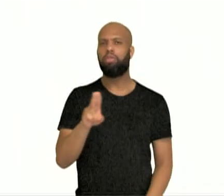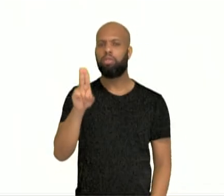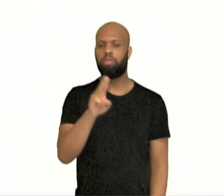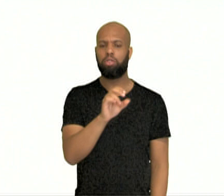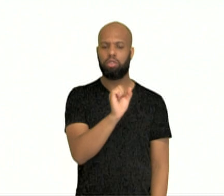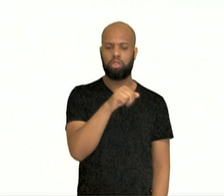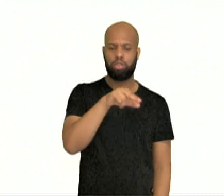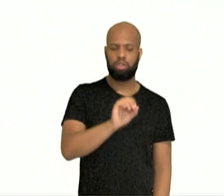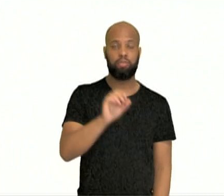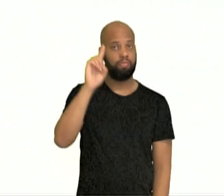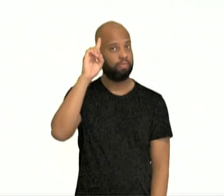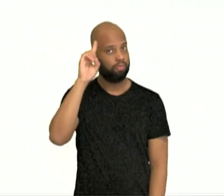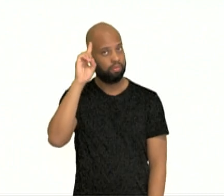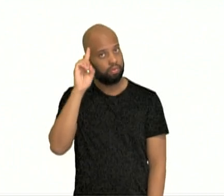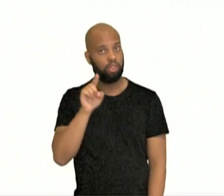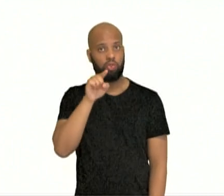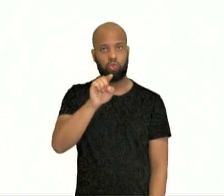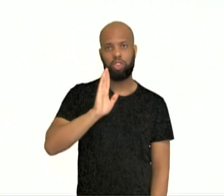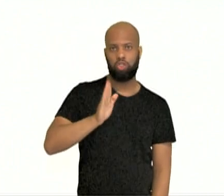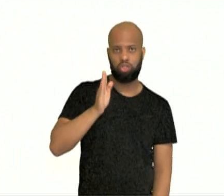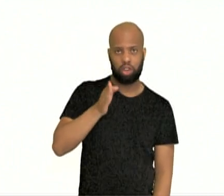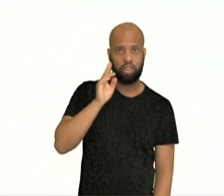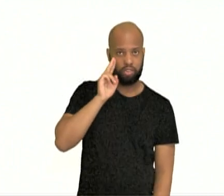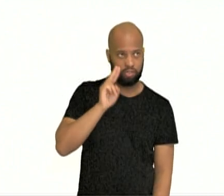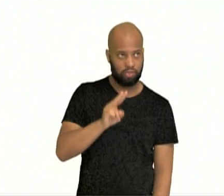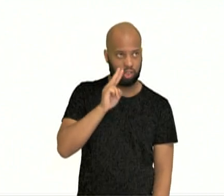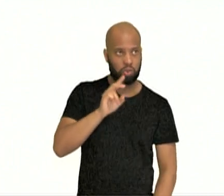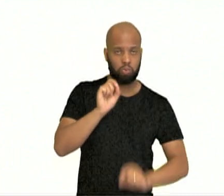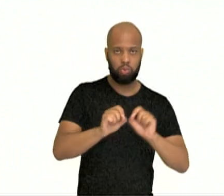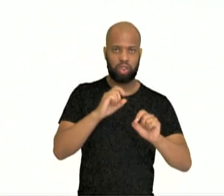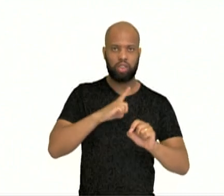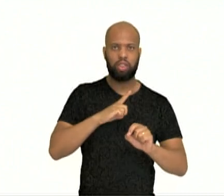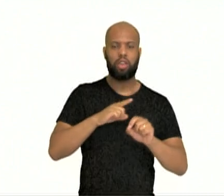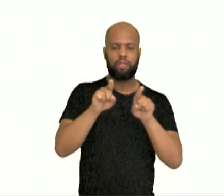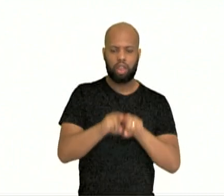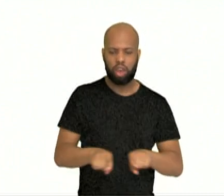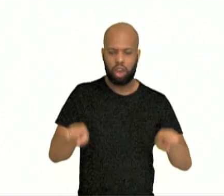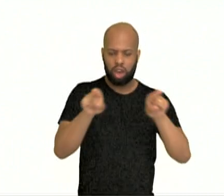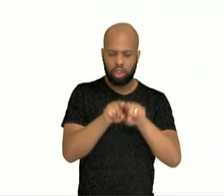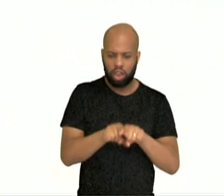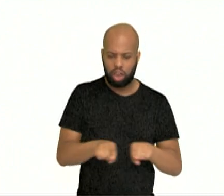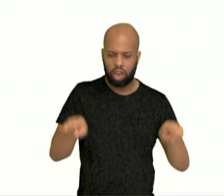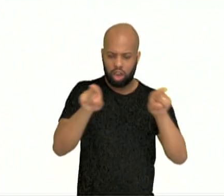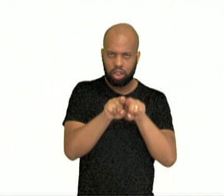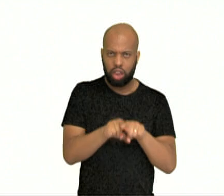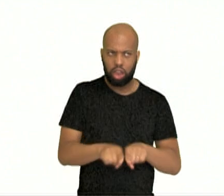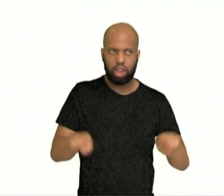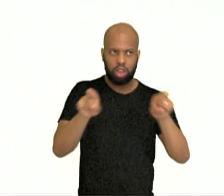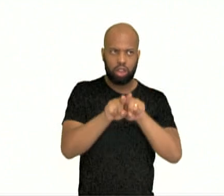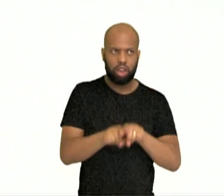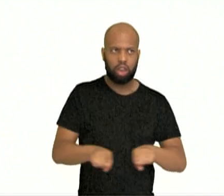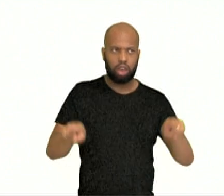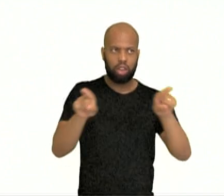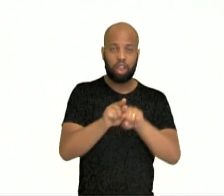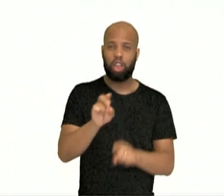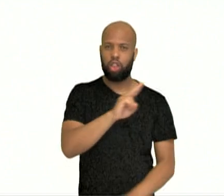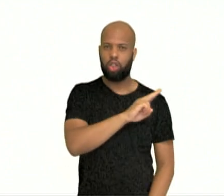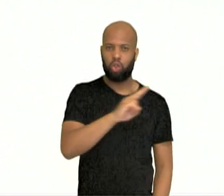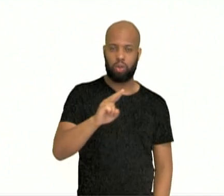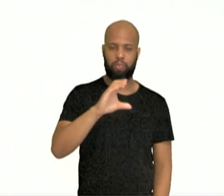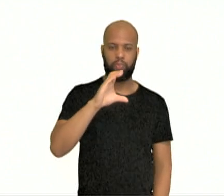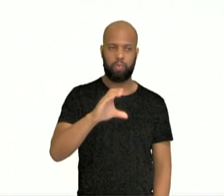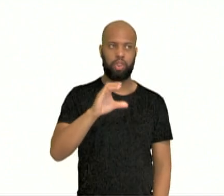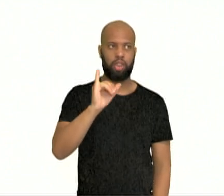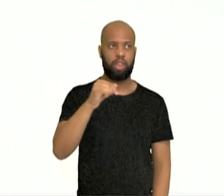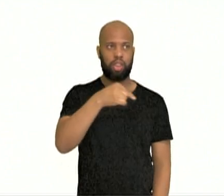seno no cotidiano? Você já ouviu falar em movimentos cíclicos? O que essa palavrinha nos lembra, Cíclico